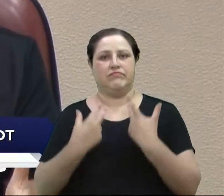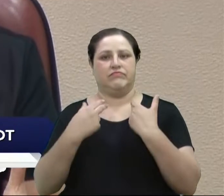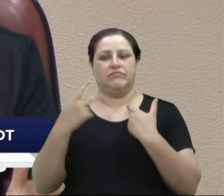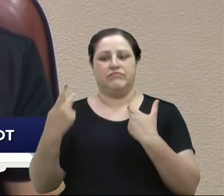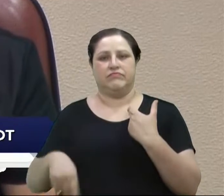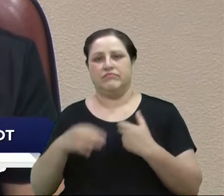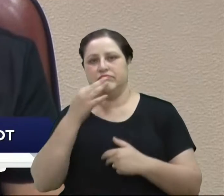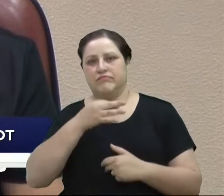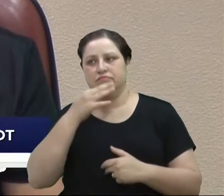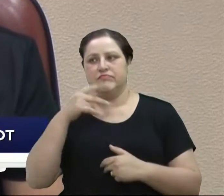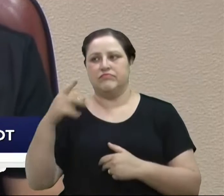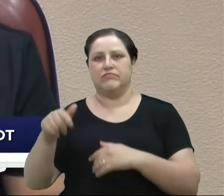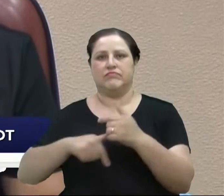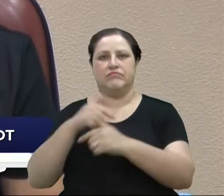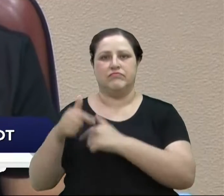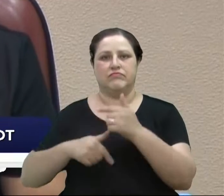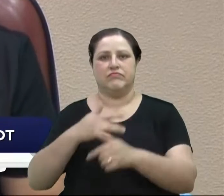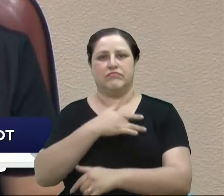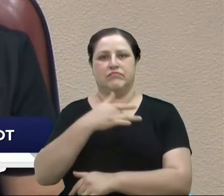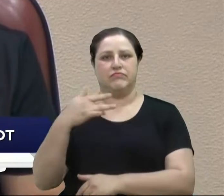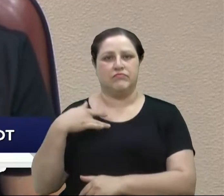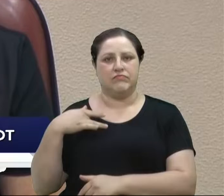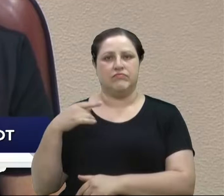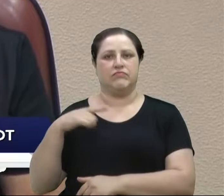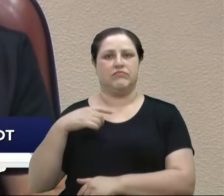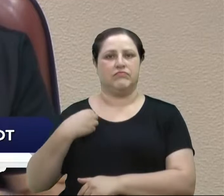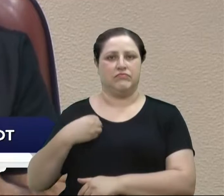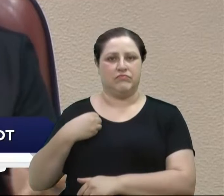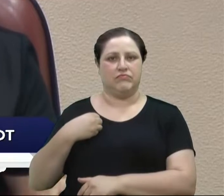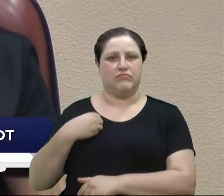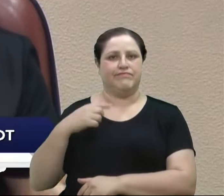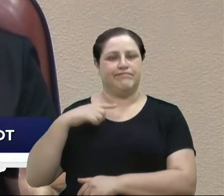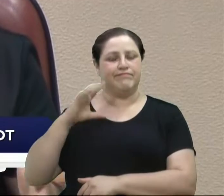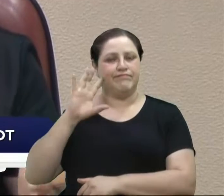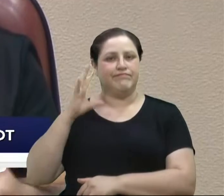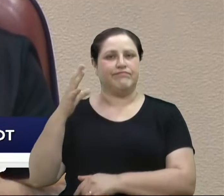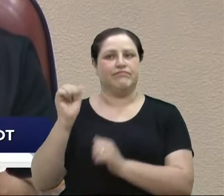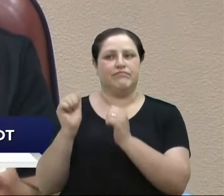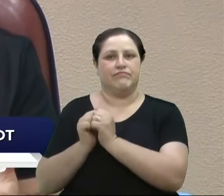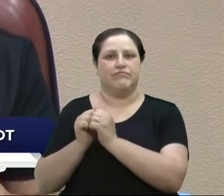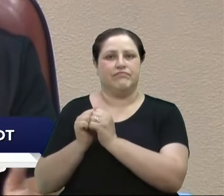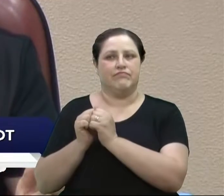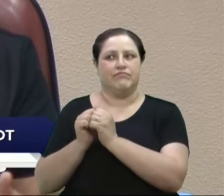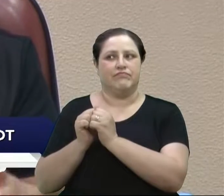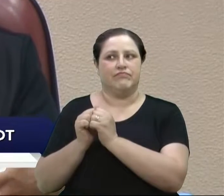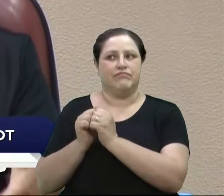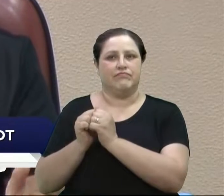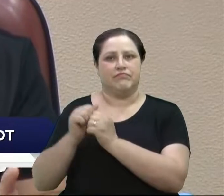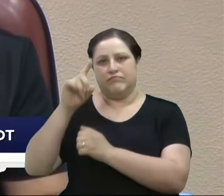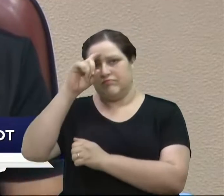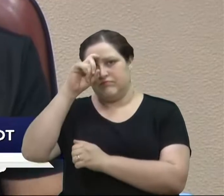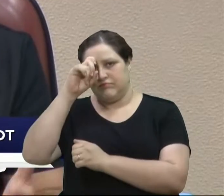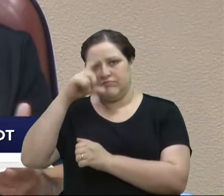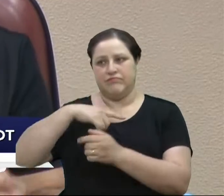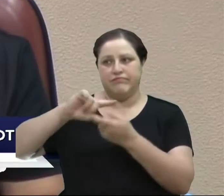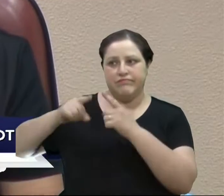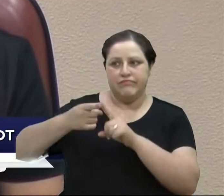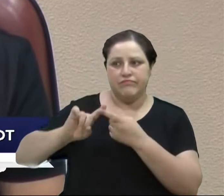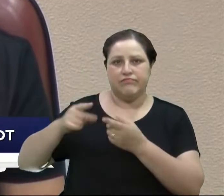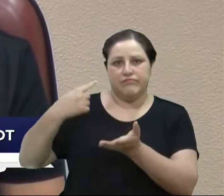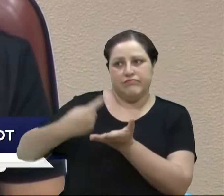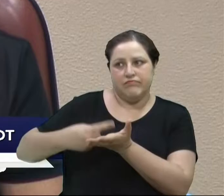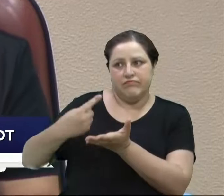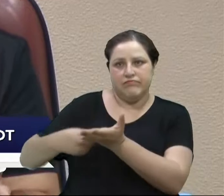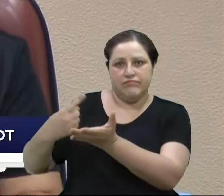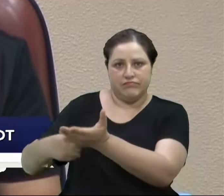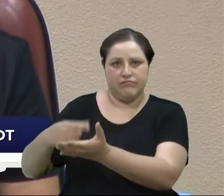na sua gestão da saúde, para, né, tomar essa iniciativa junto com os hospitais, está tendo algum planejamento, o que vai ser feito, se realmente vem